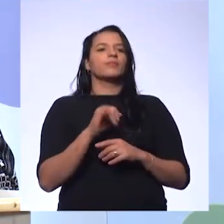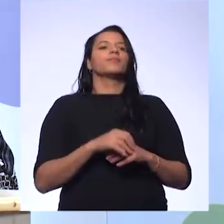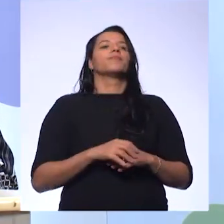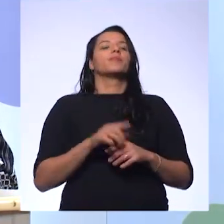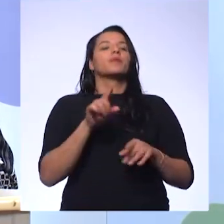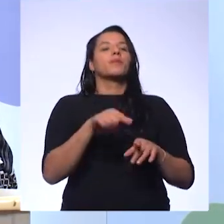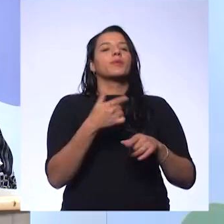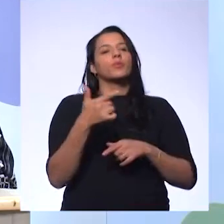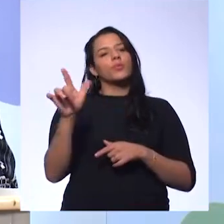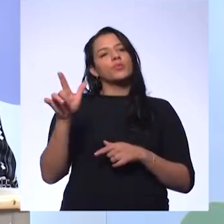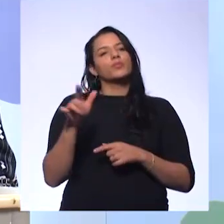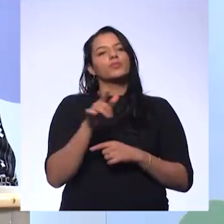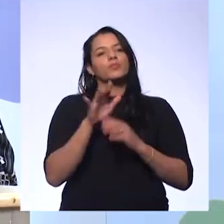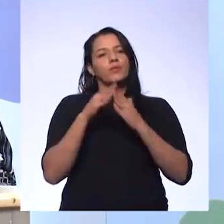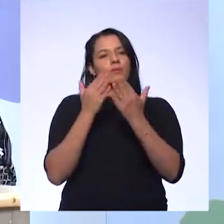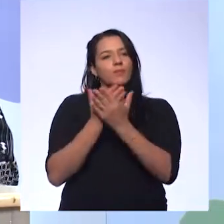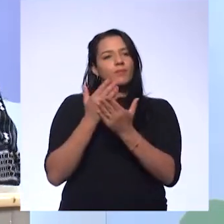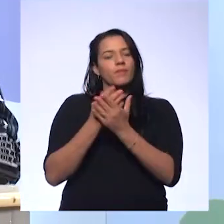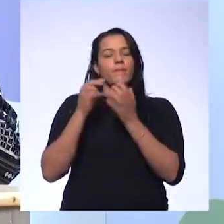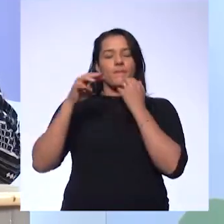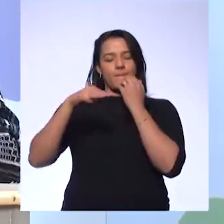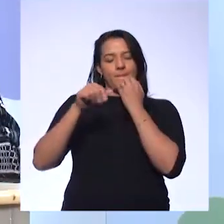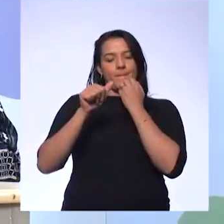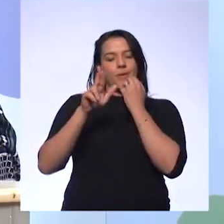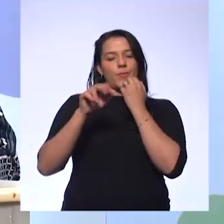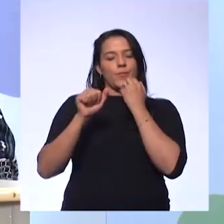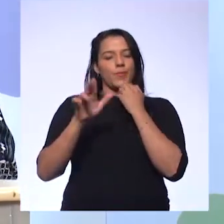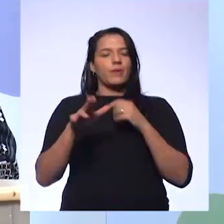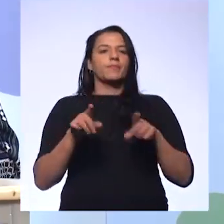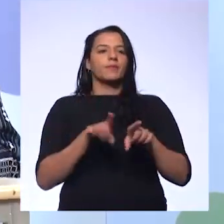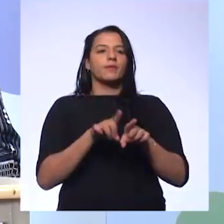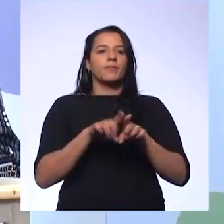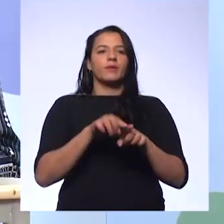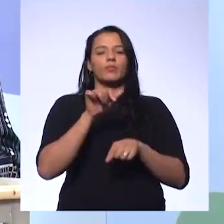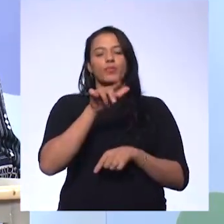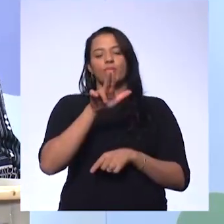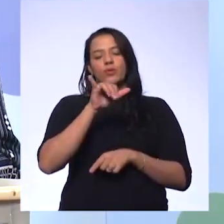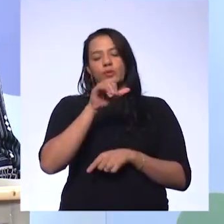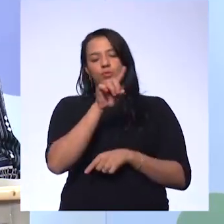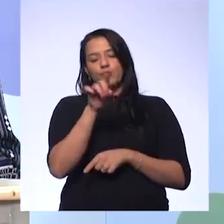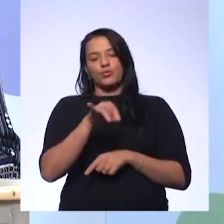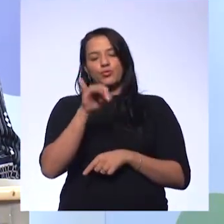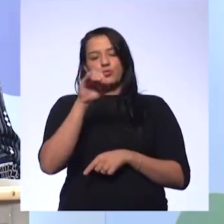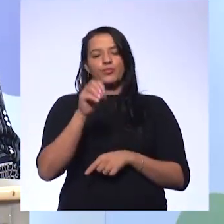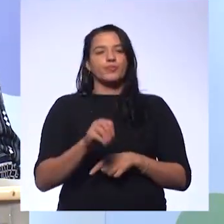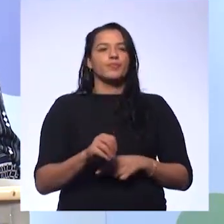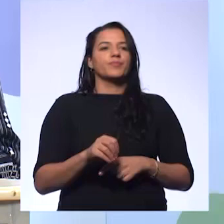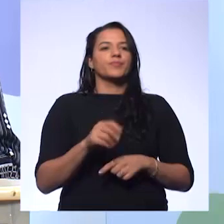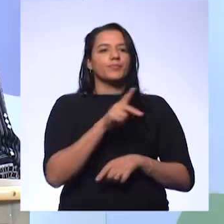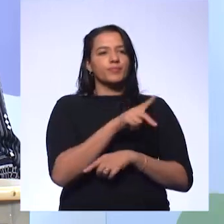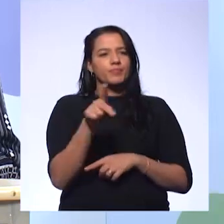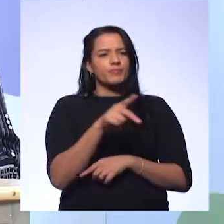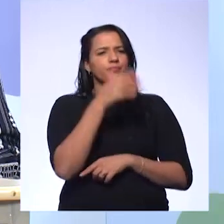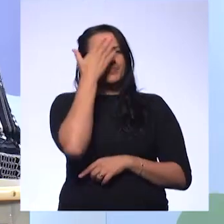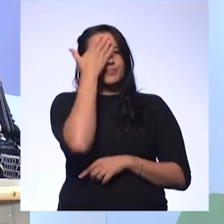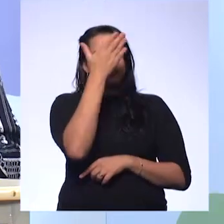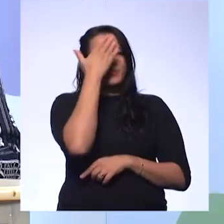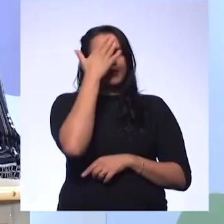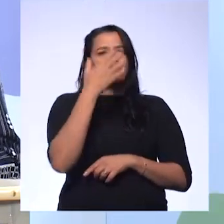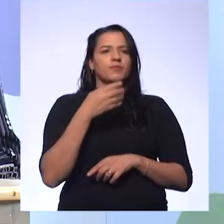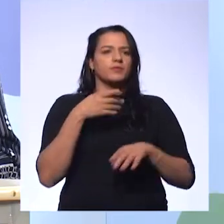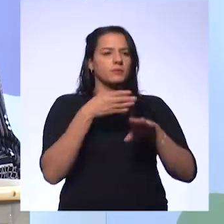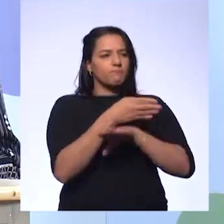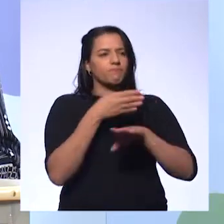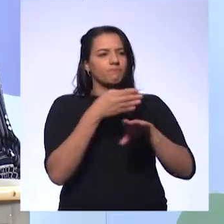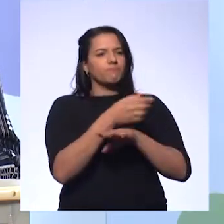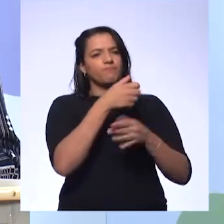Terezinha Sartori, em Mauá. E o professor Aloísio, do Vale do Ribeira. Muito obrigado, prof. Vocês abrilhantam aí